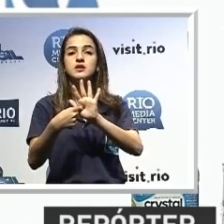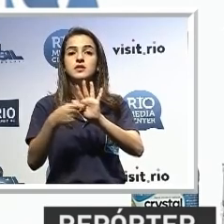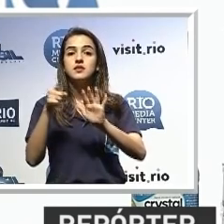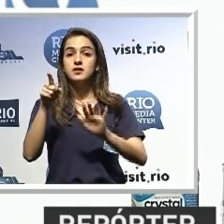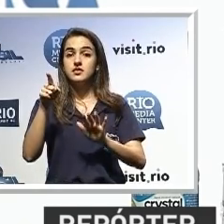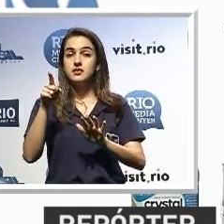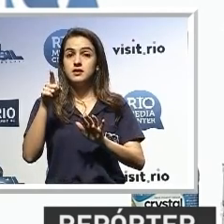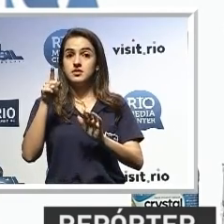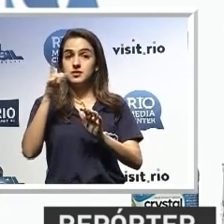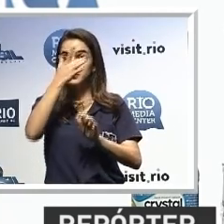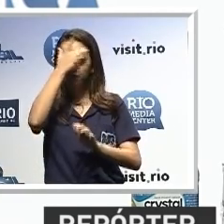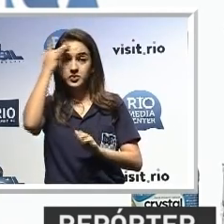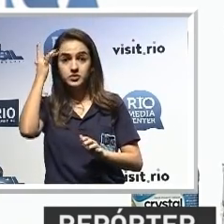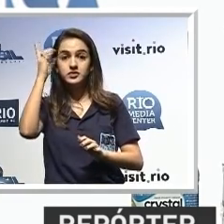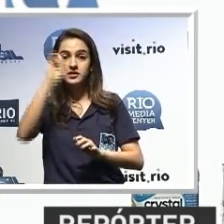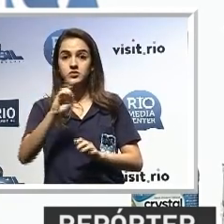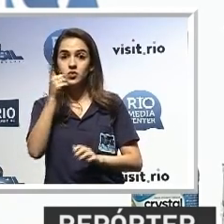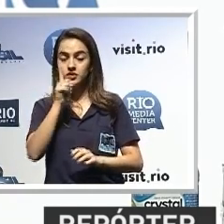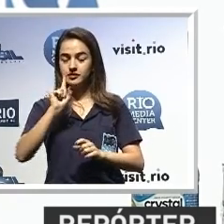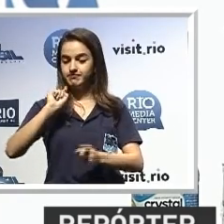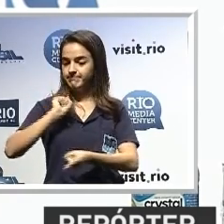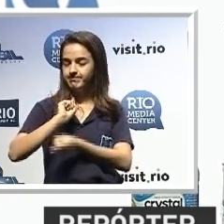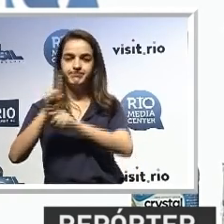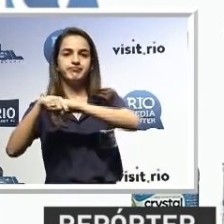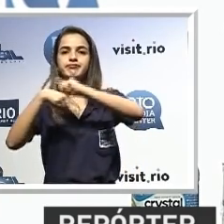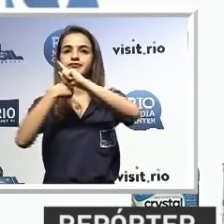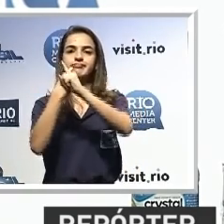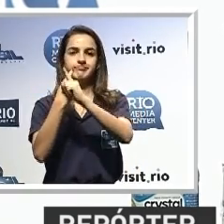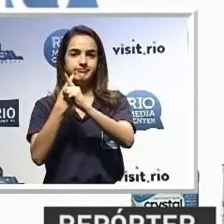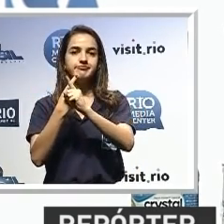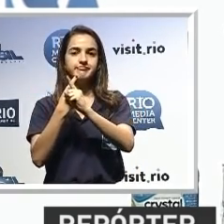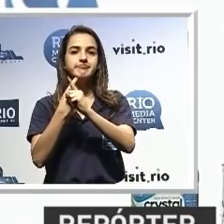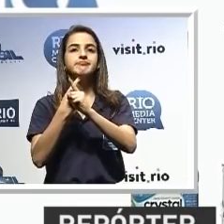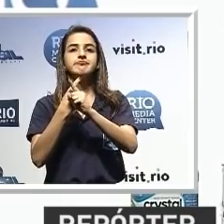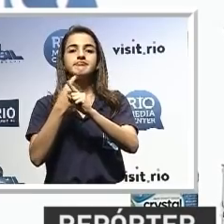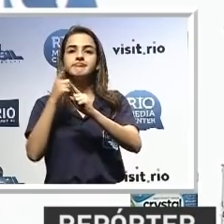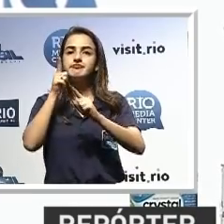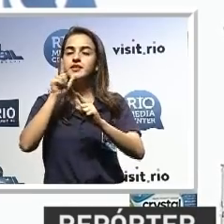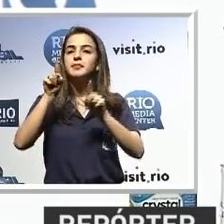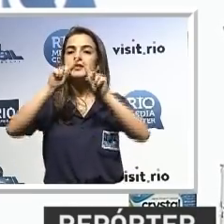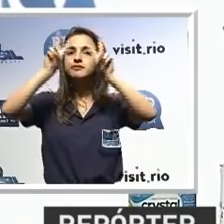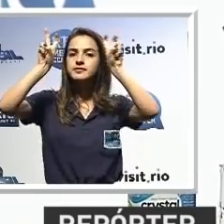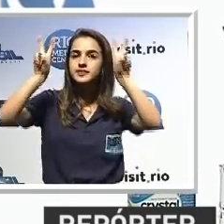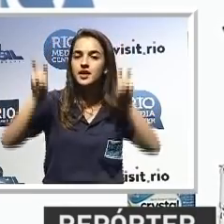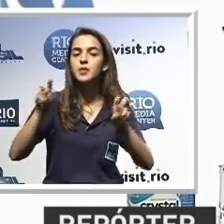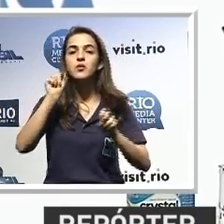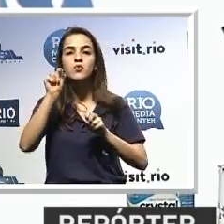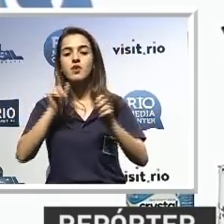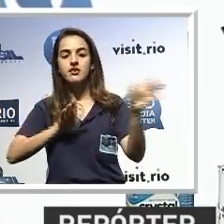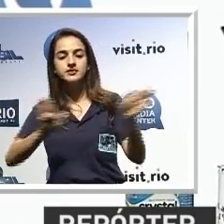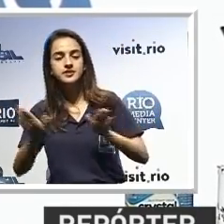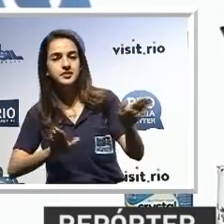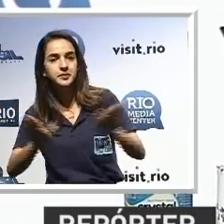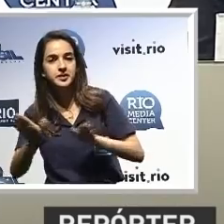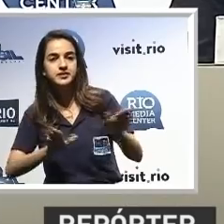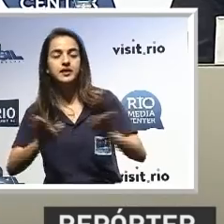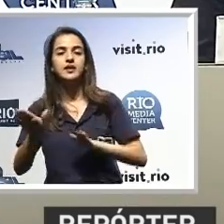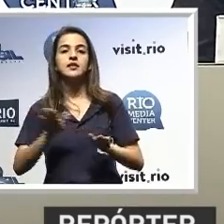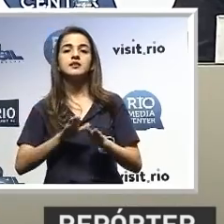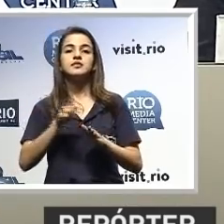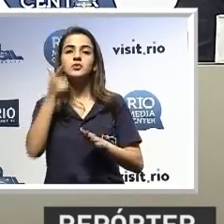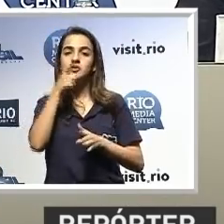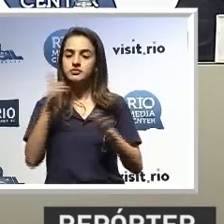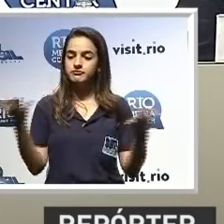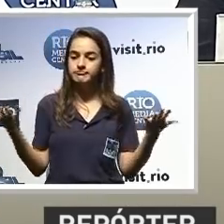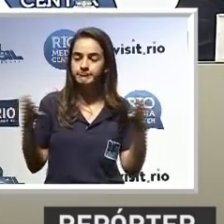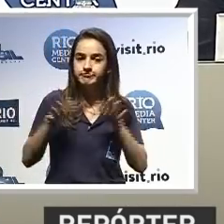superação, de se mostrar, de se discutir temas importantes como acessibilidade, a da inclusão,